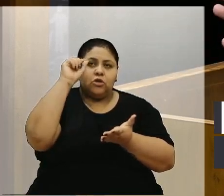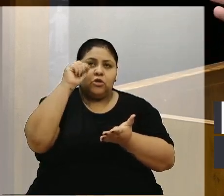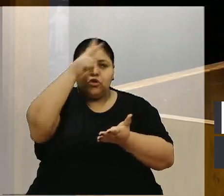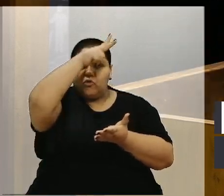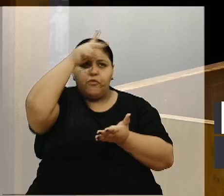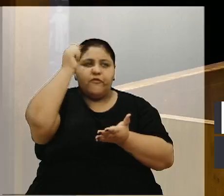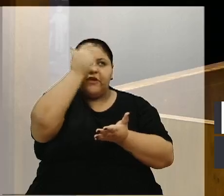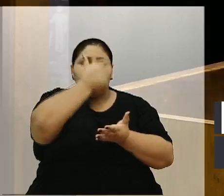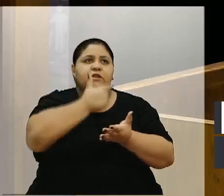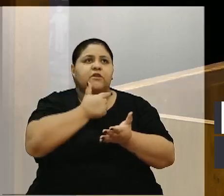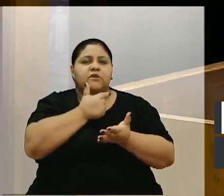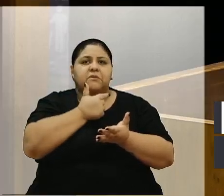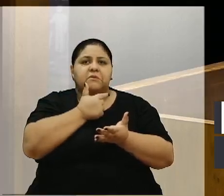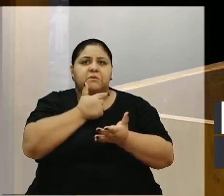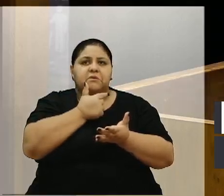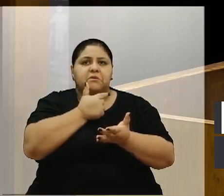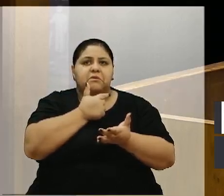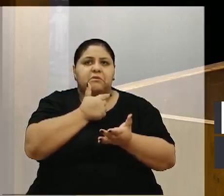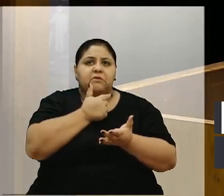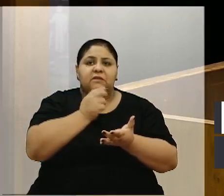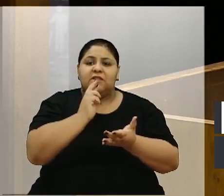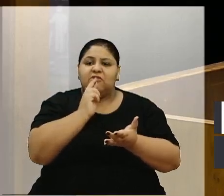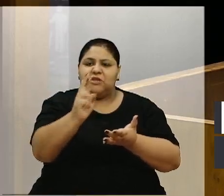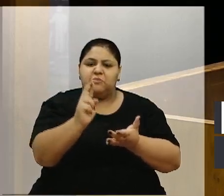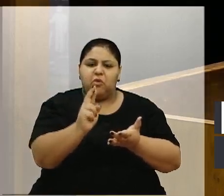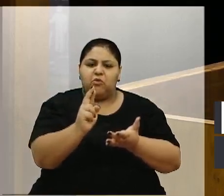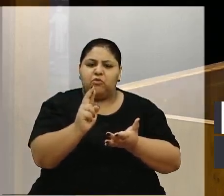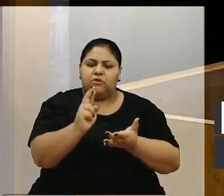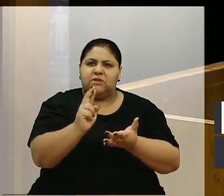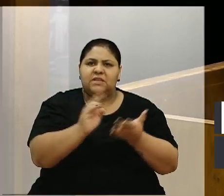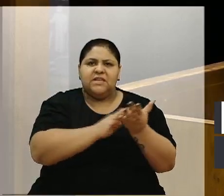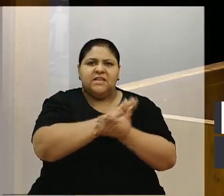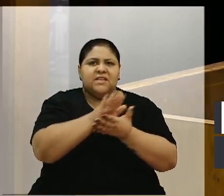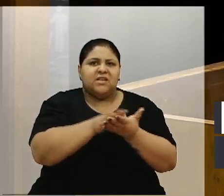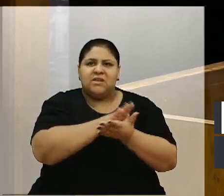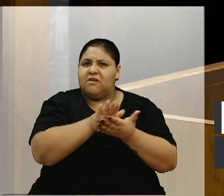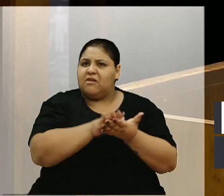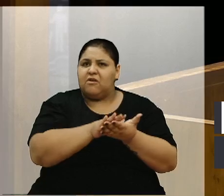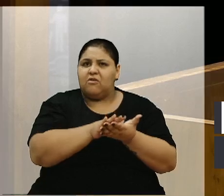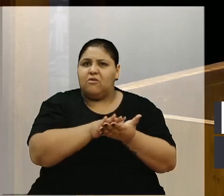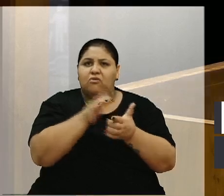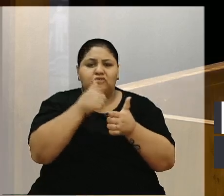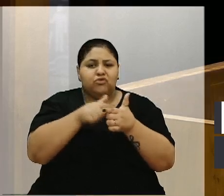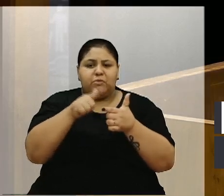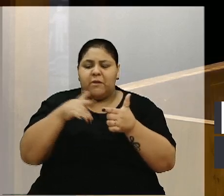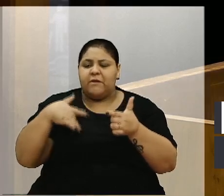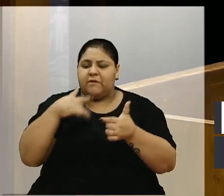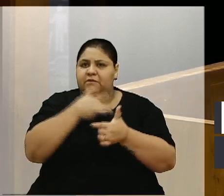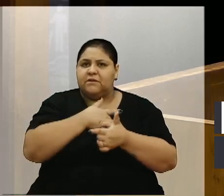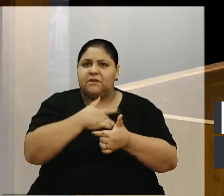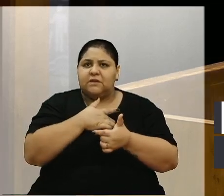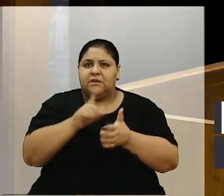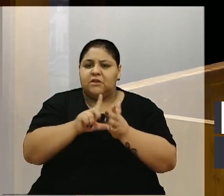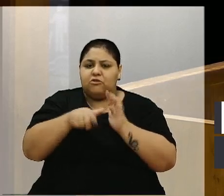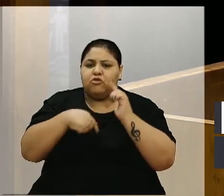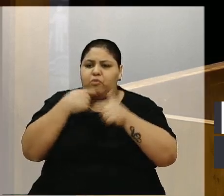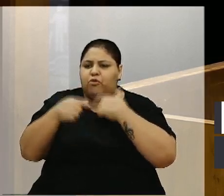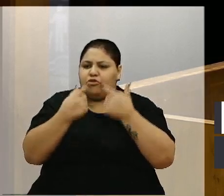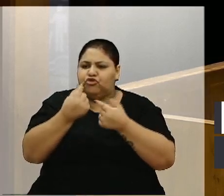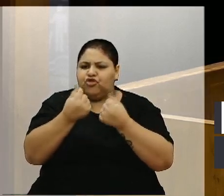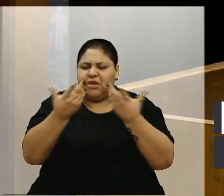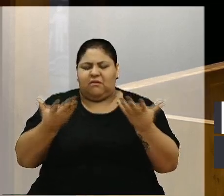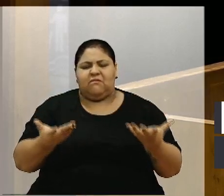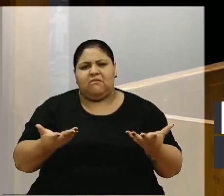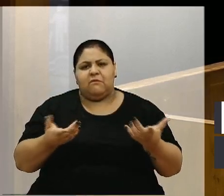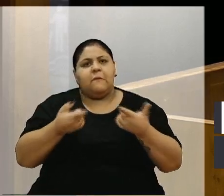sei, incompetente, não responde, não resolve os problemas da saúde. E aí vem reclamar do dinheiro da HG.